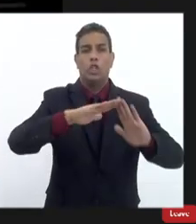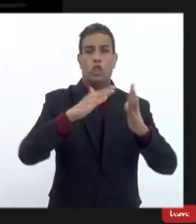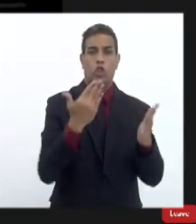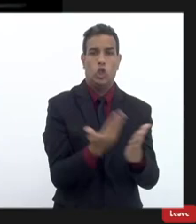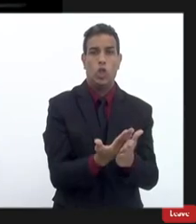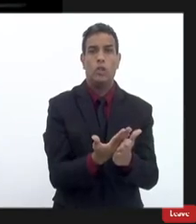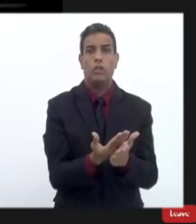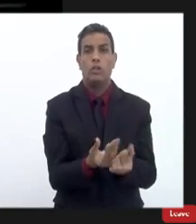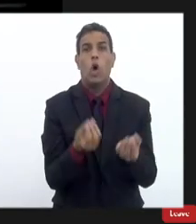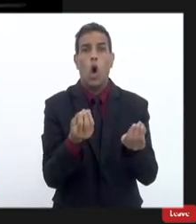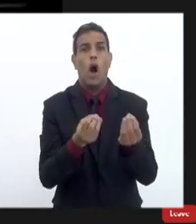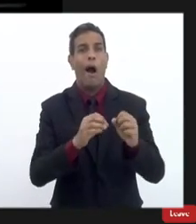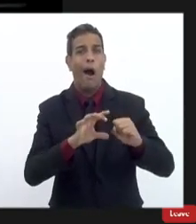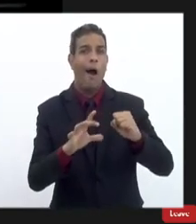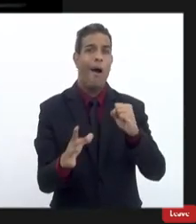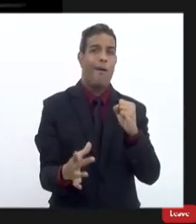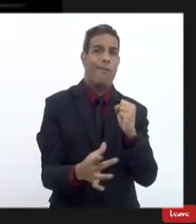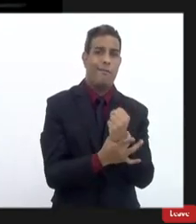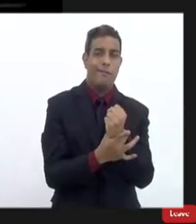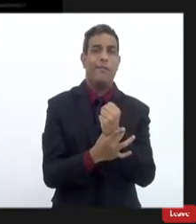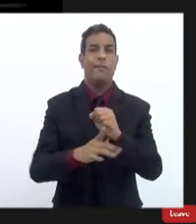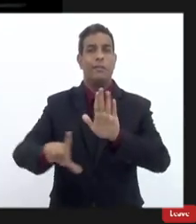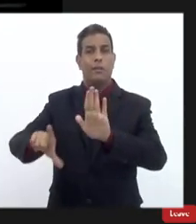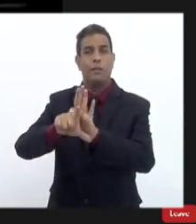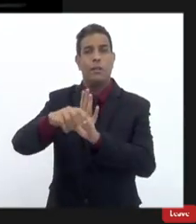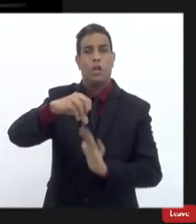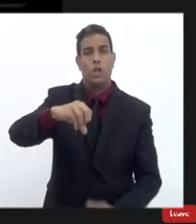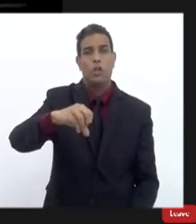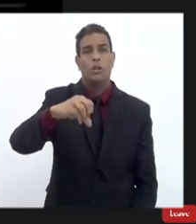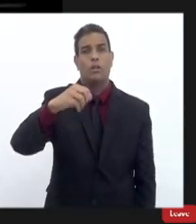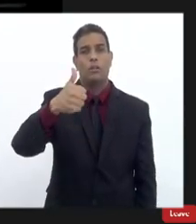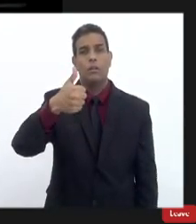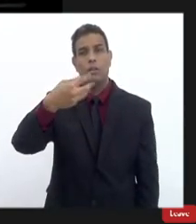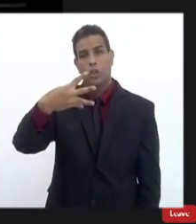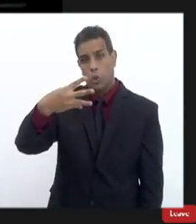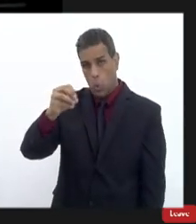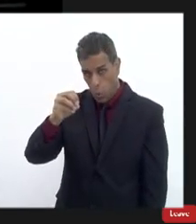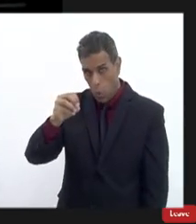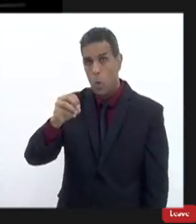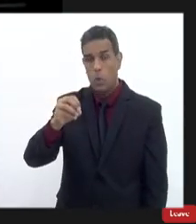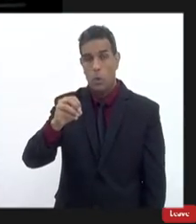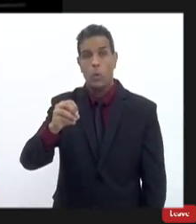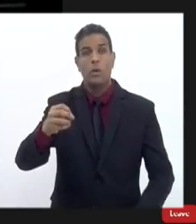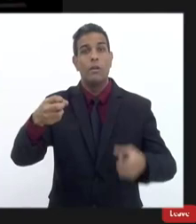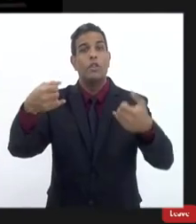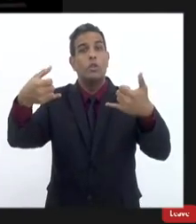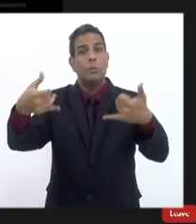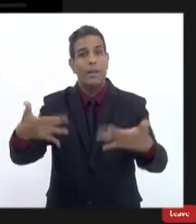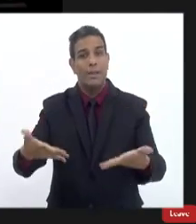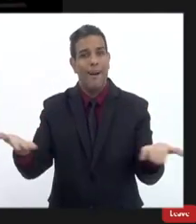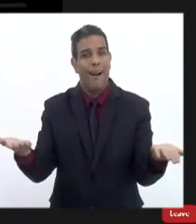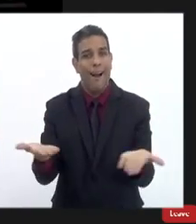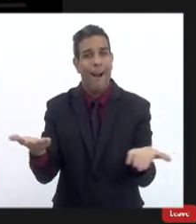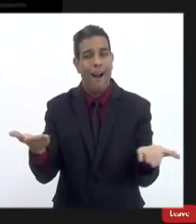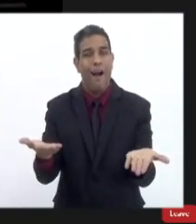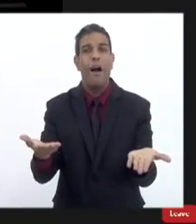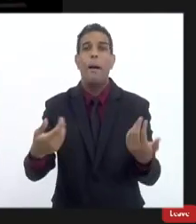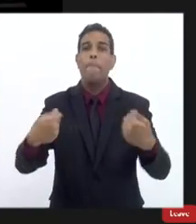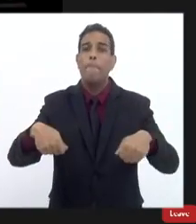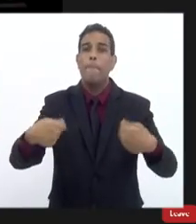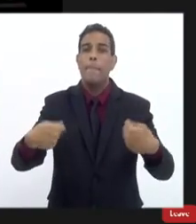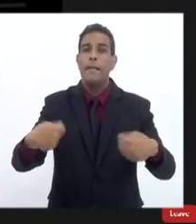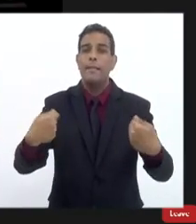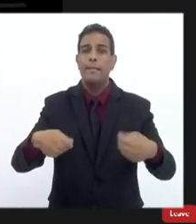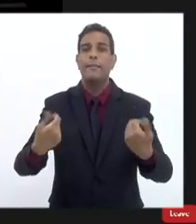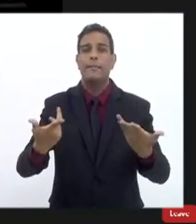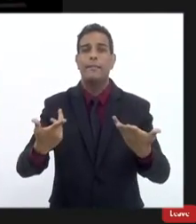possamos estar garantindo a Lei 9.140, que fala que, neste momento, precisa